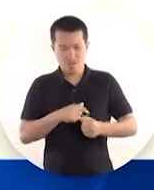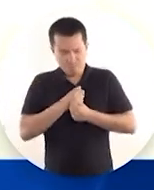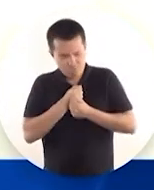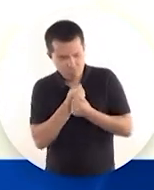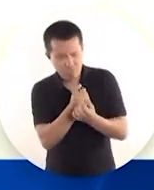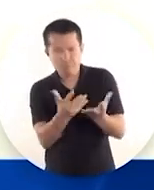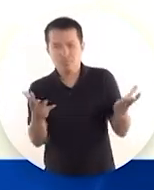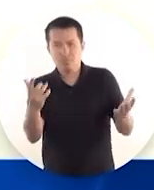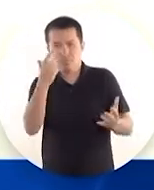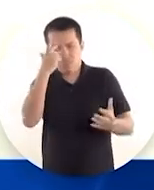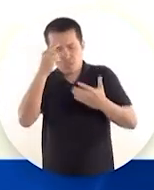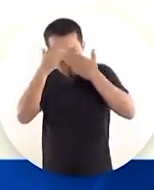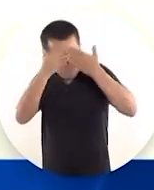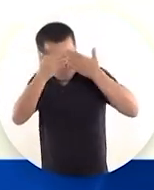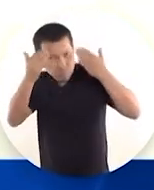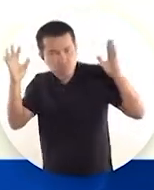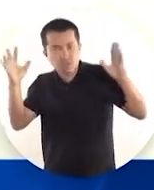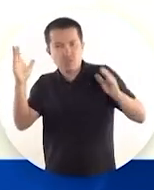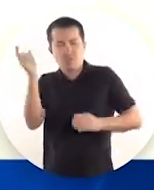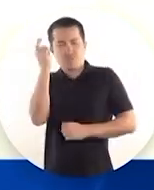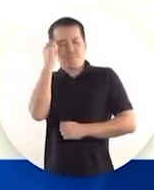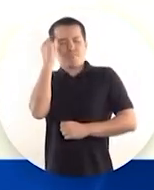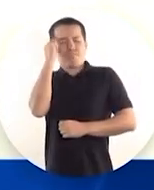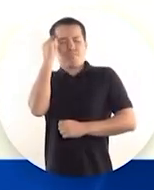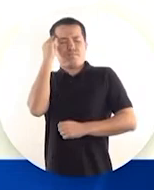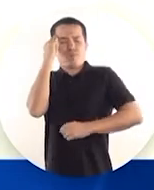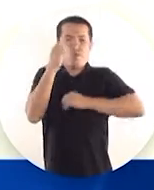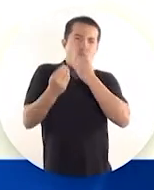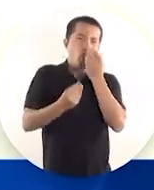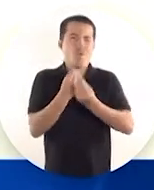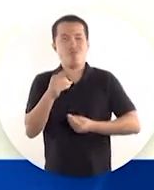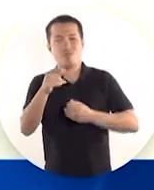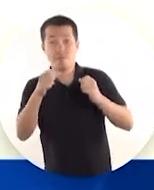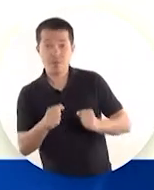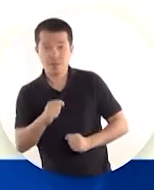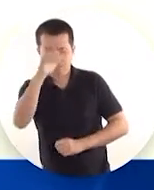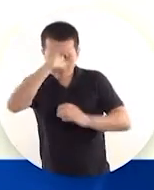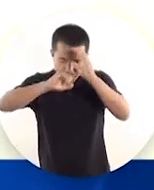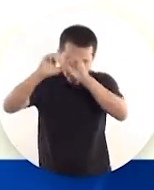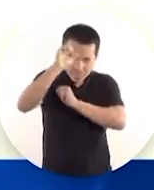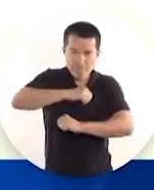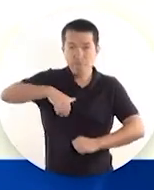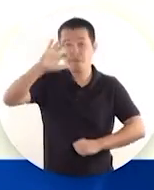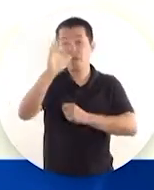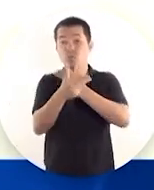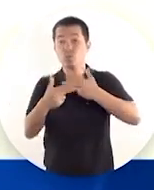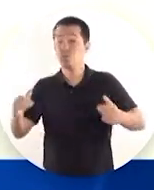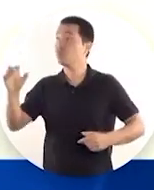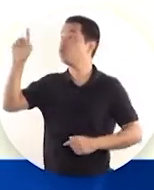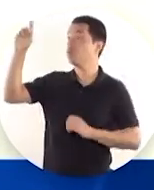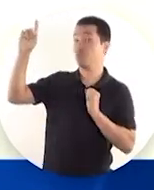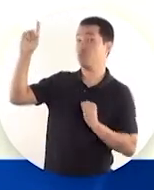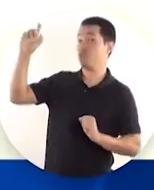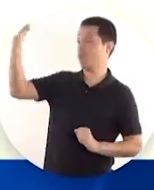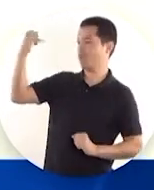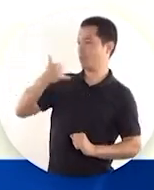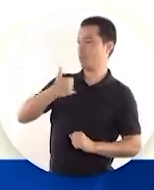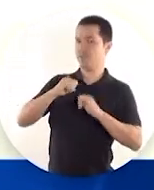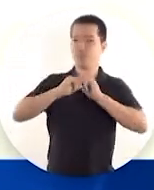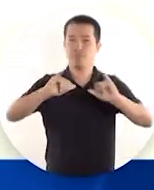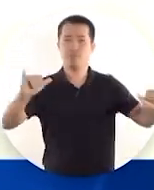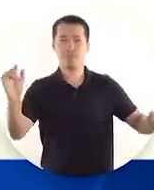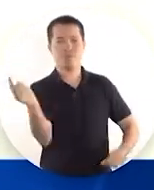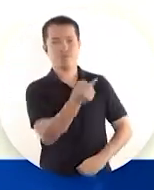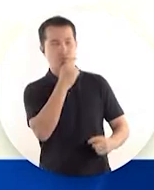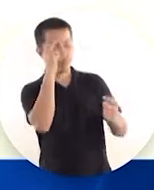seu coração, abrir a sua mente, parar agora alguns instantes, onde quer que você esteja, para ouvir aquilo que Deus tem para o seu coração.